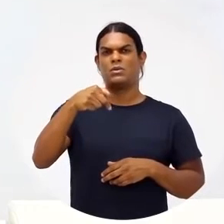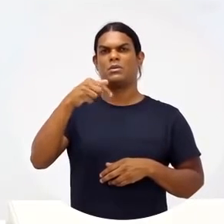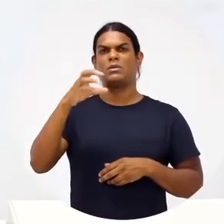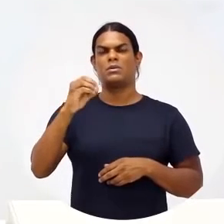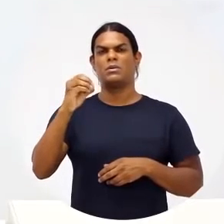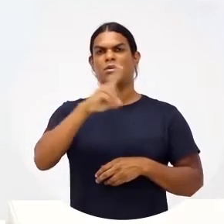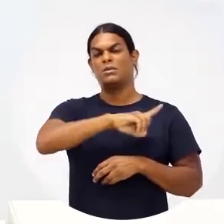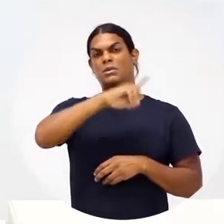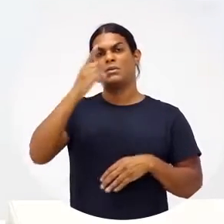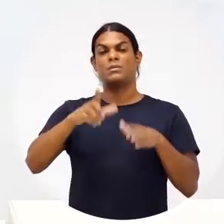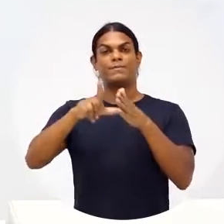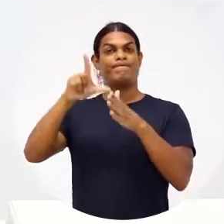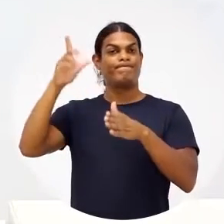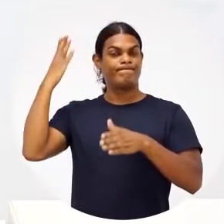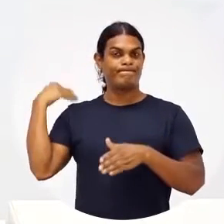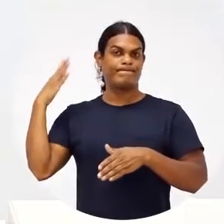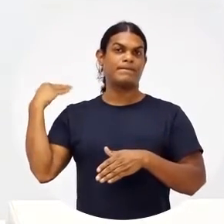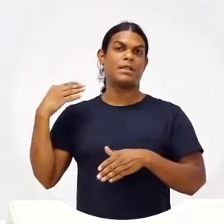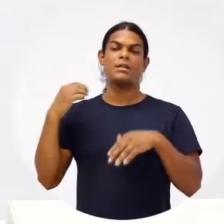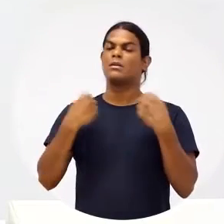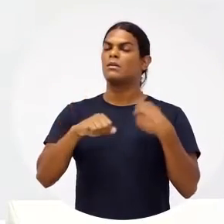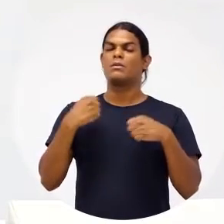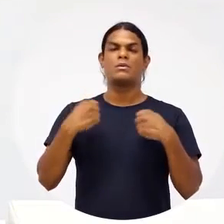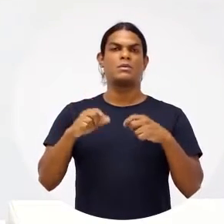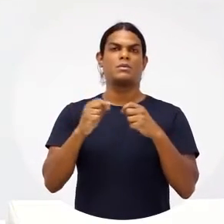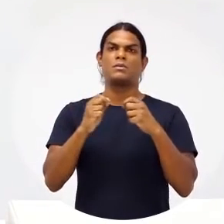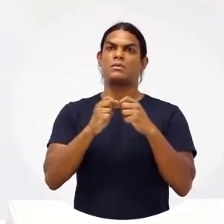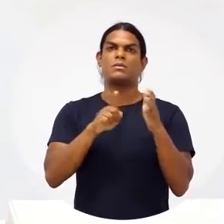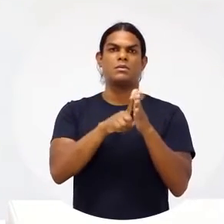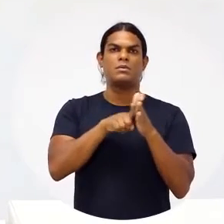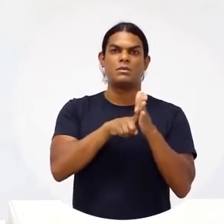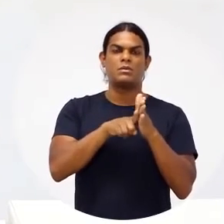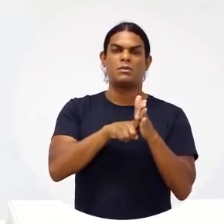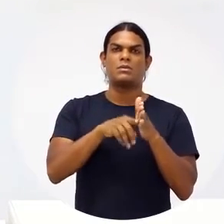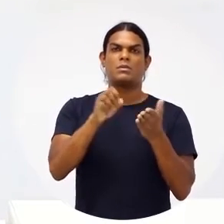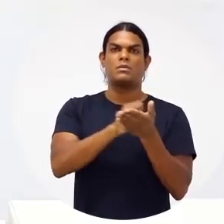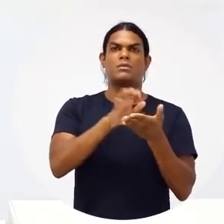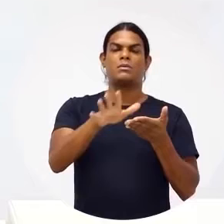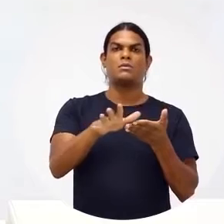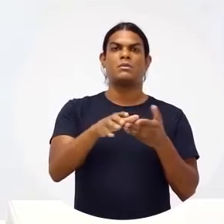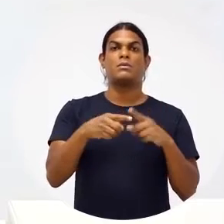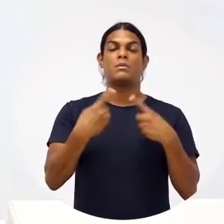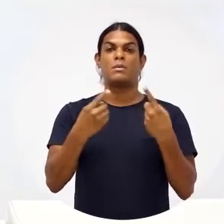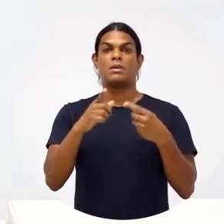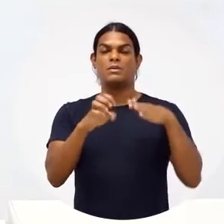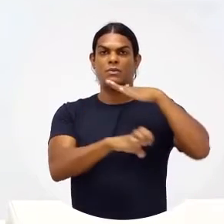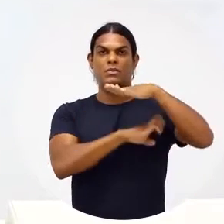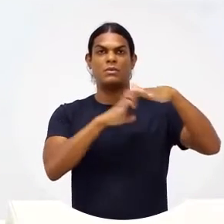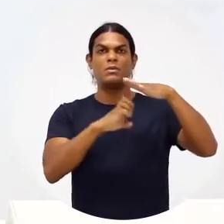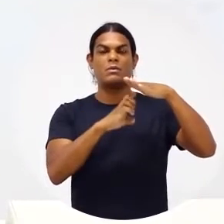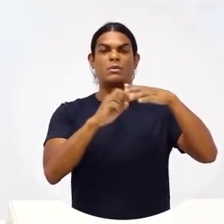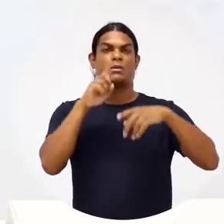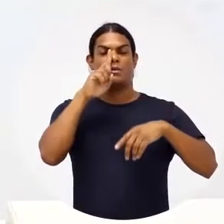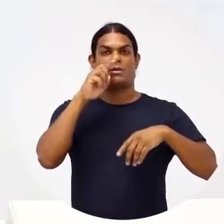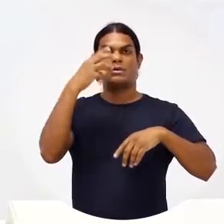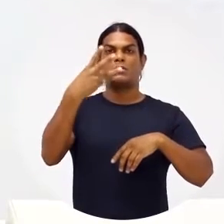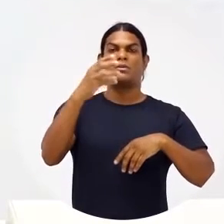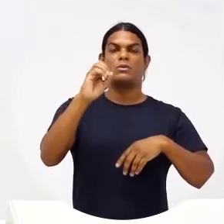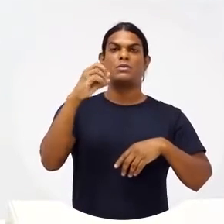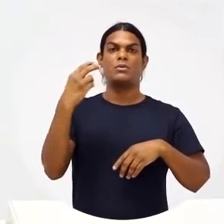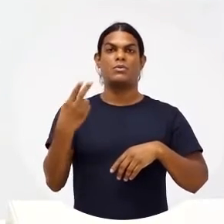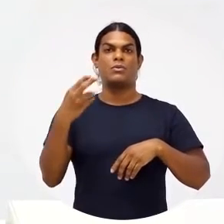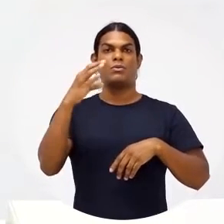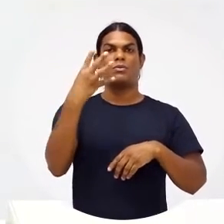270 dias atrás, ele não precisa fazer o demissional. E quando se trata de empresas de grau de risco 3 ou 4, 90